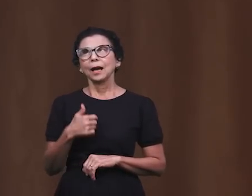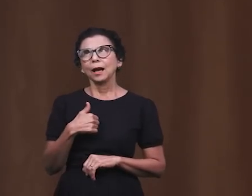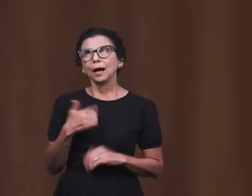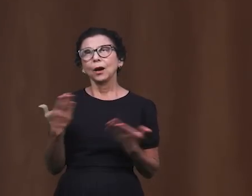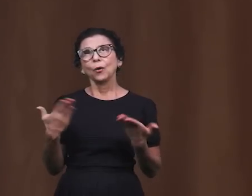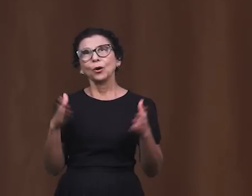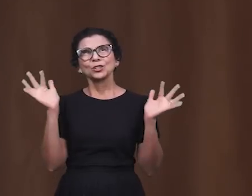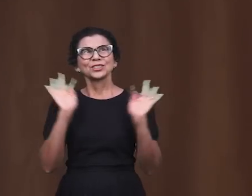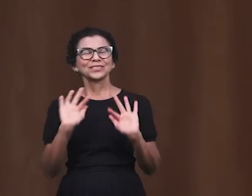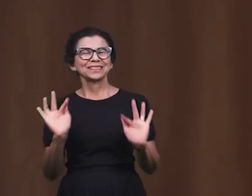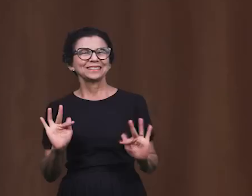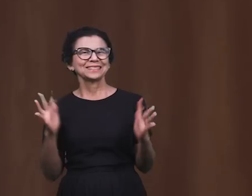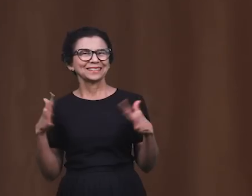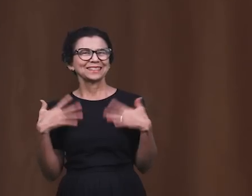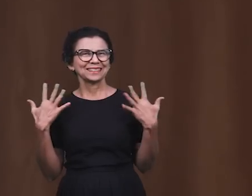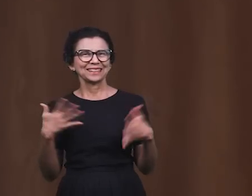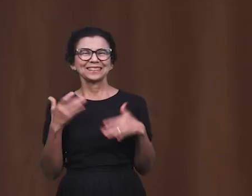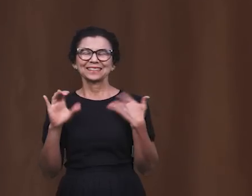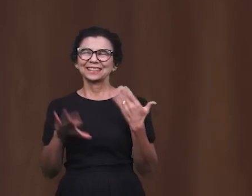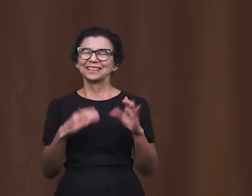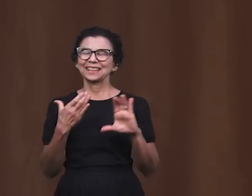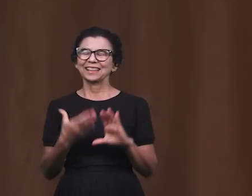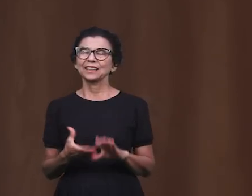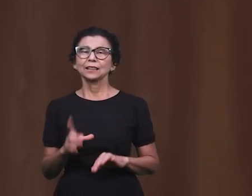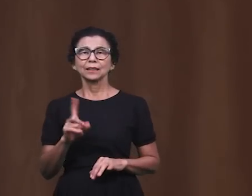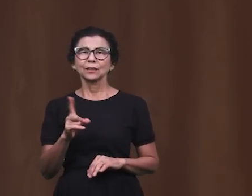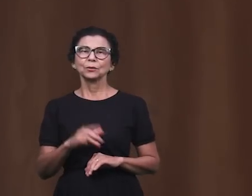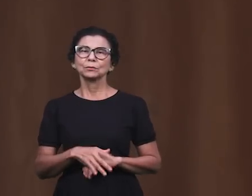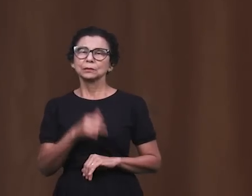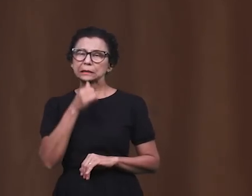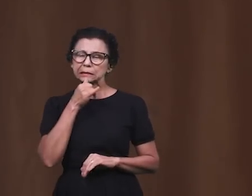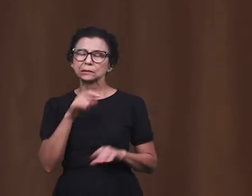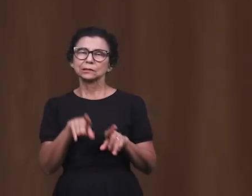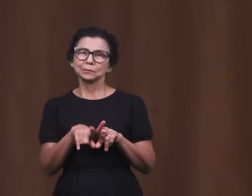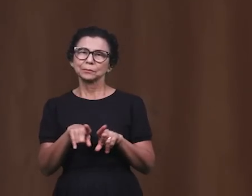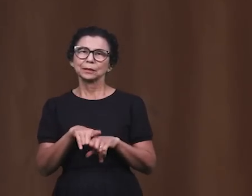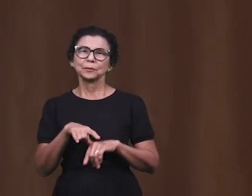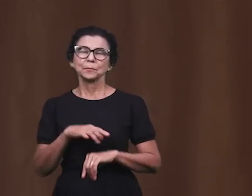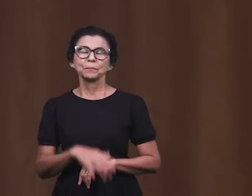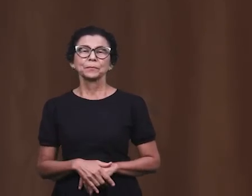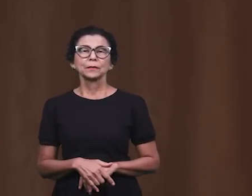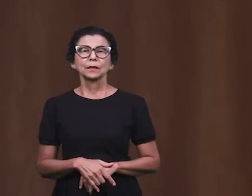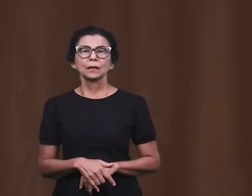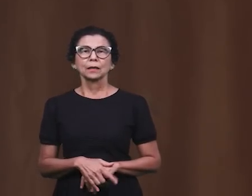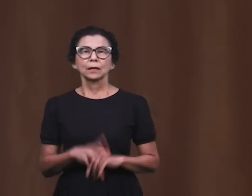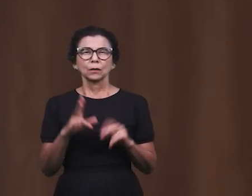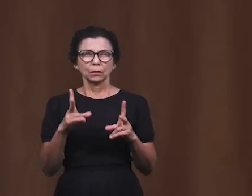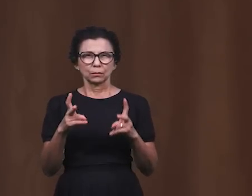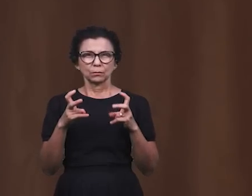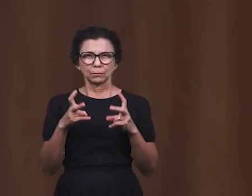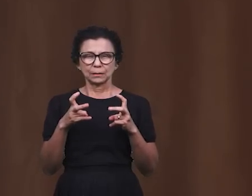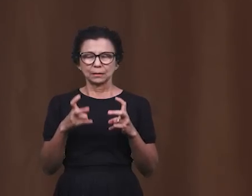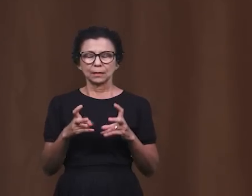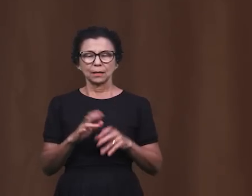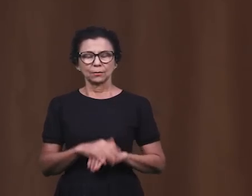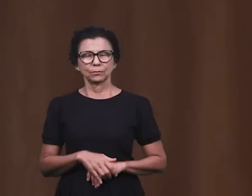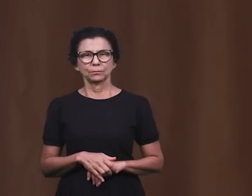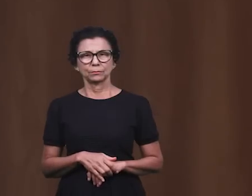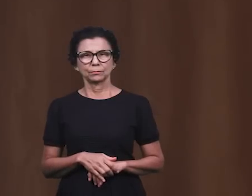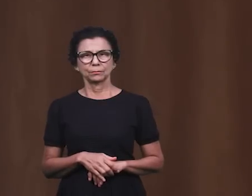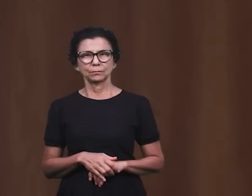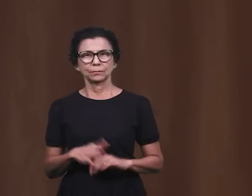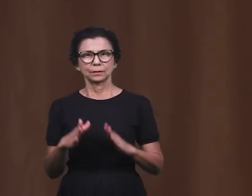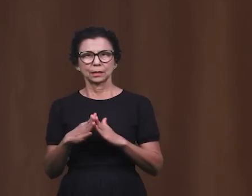bem, ou quando está alegre. Não, é cantar em todo momento. Uma coisa que eu observo muito na igreja onde eu estou,